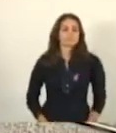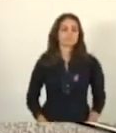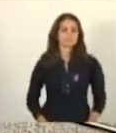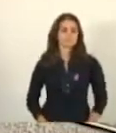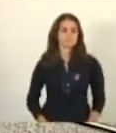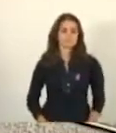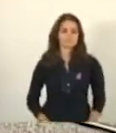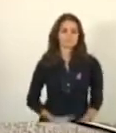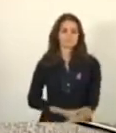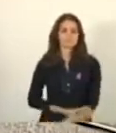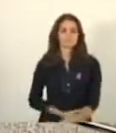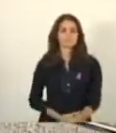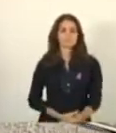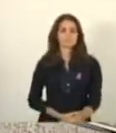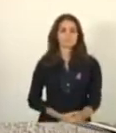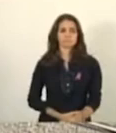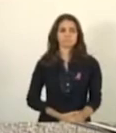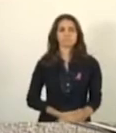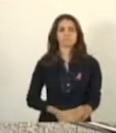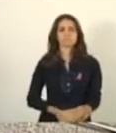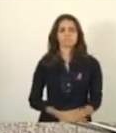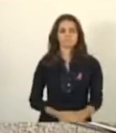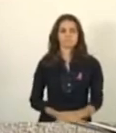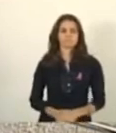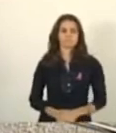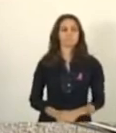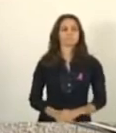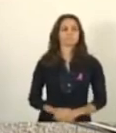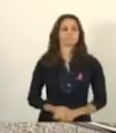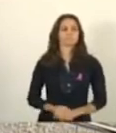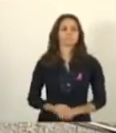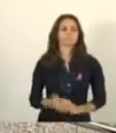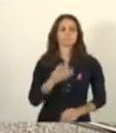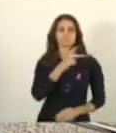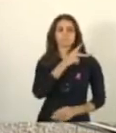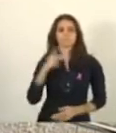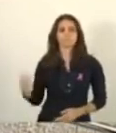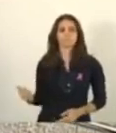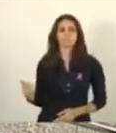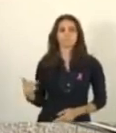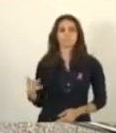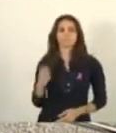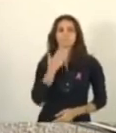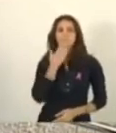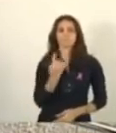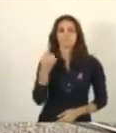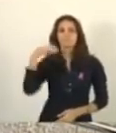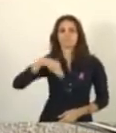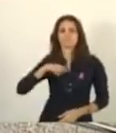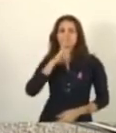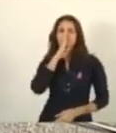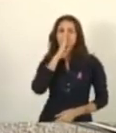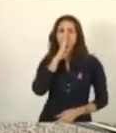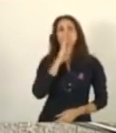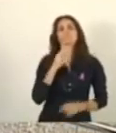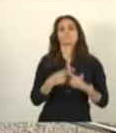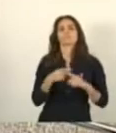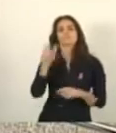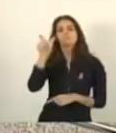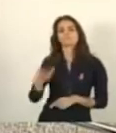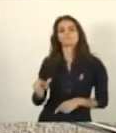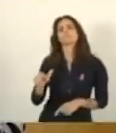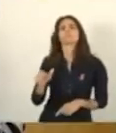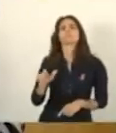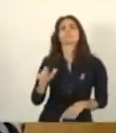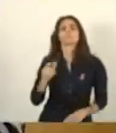Senhor presidente, quero solicitar Vossa Excelência um minuto de silêncio em virtude do falecimento do